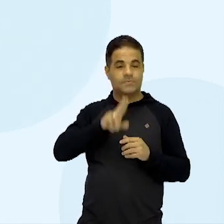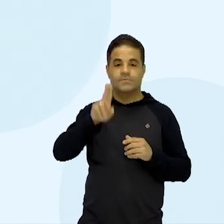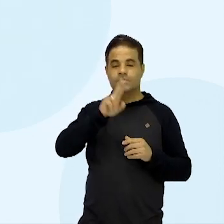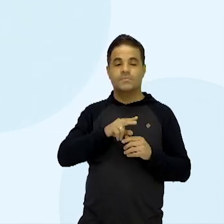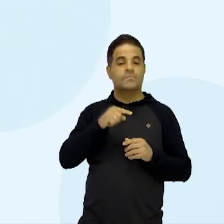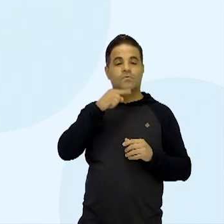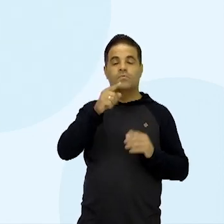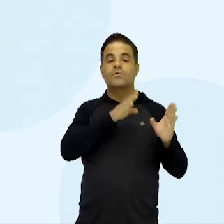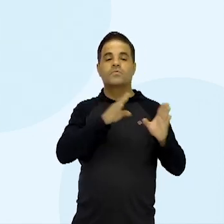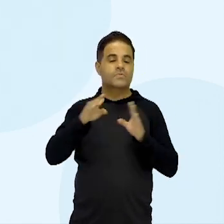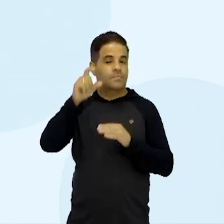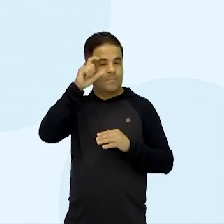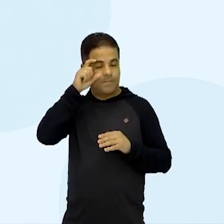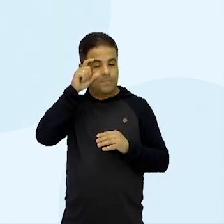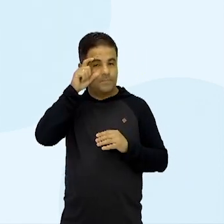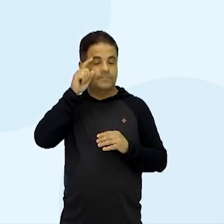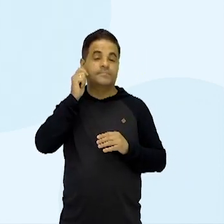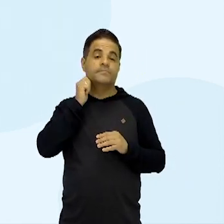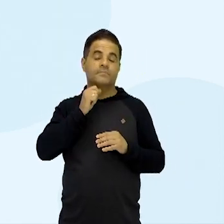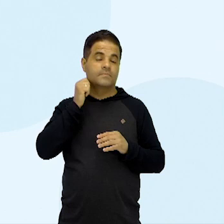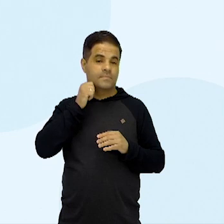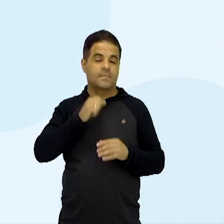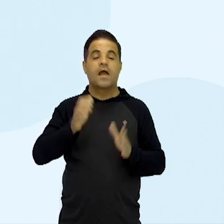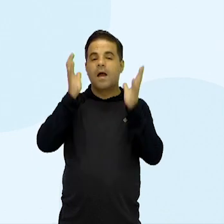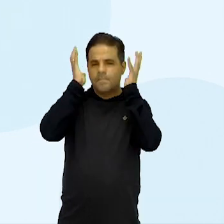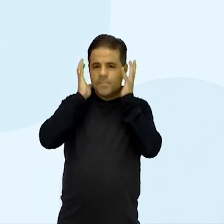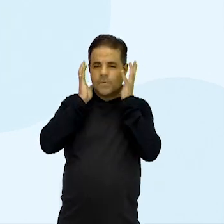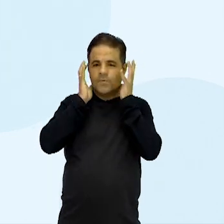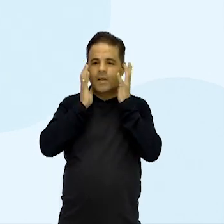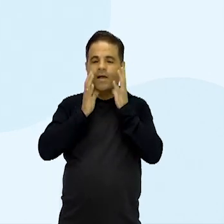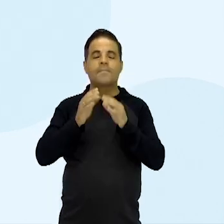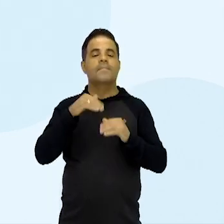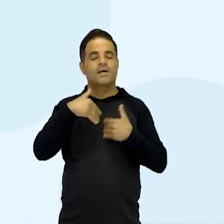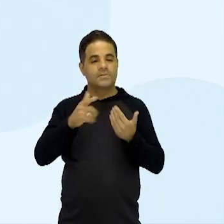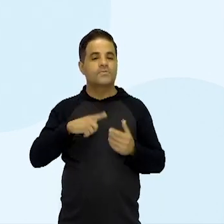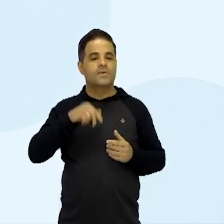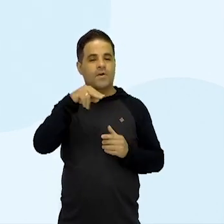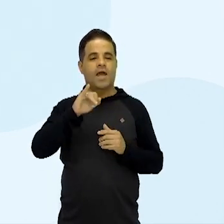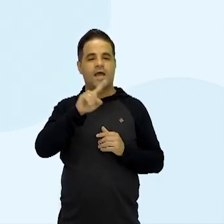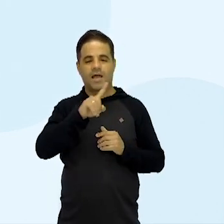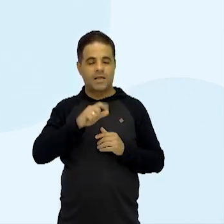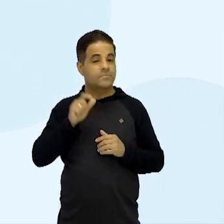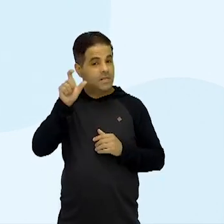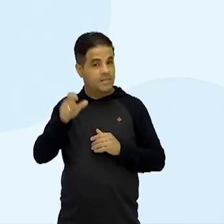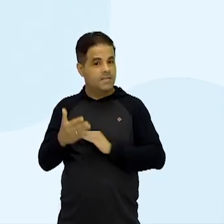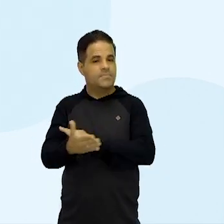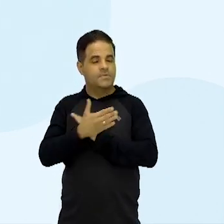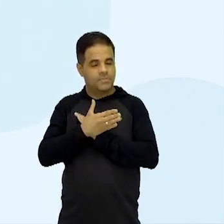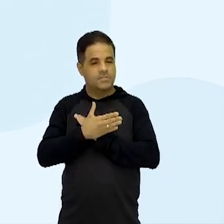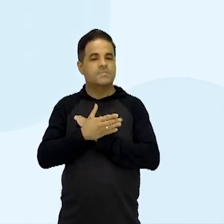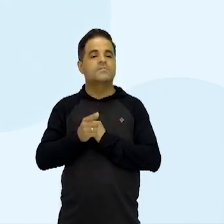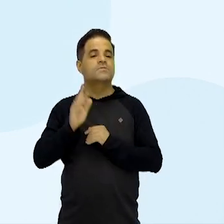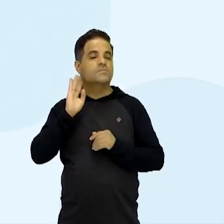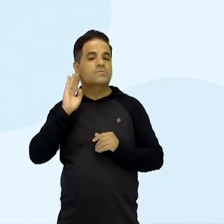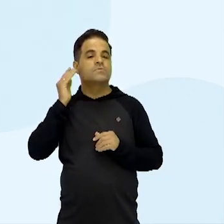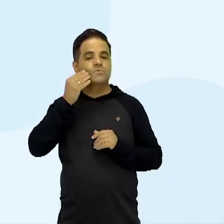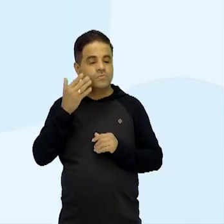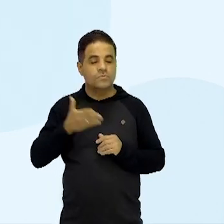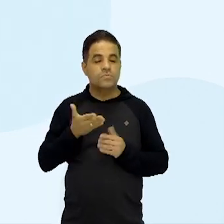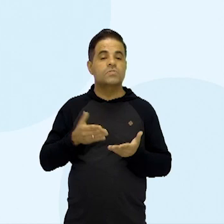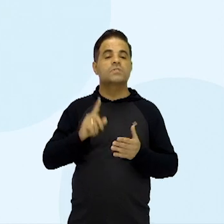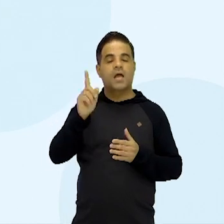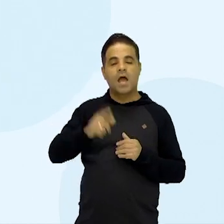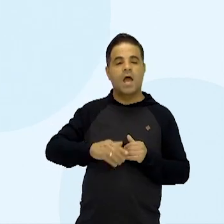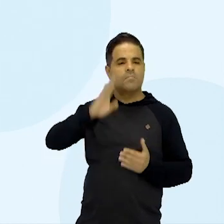né, harmonizar aqui meu óculos e a peruca. Mas eu tenho a Nilza aqui para me ajudar e a nossa competência